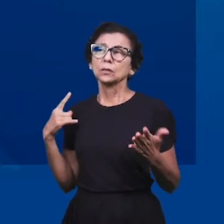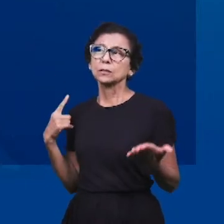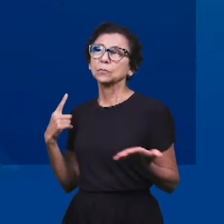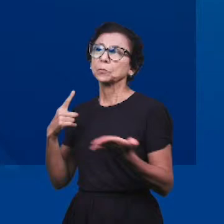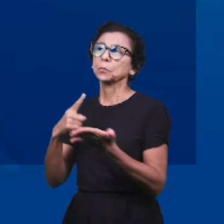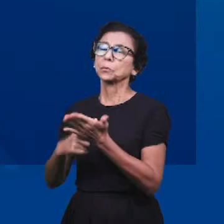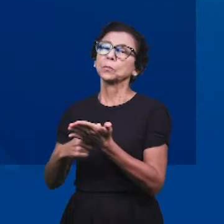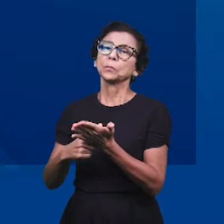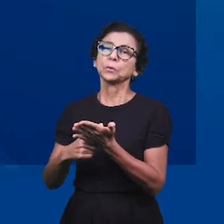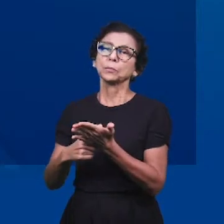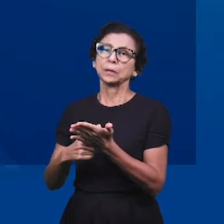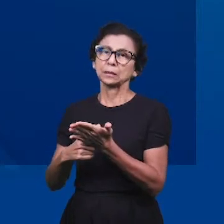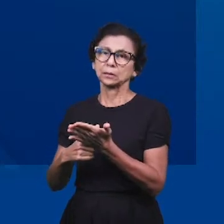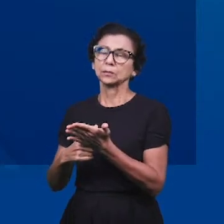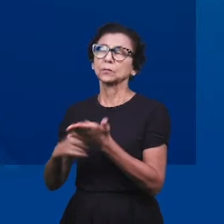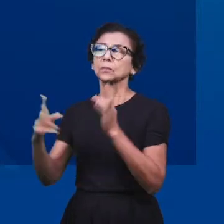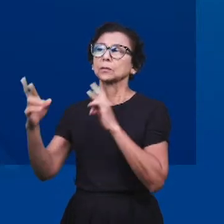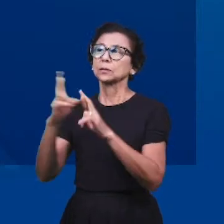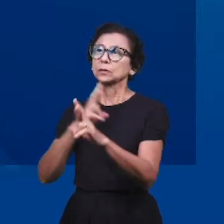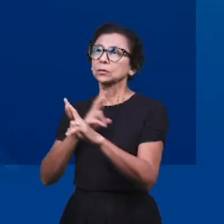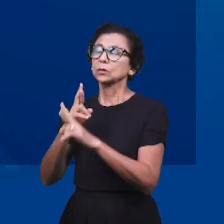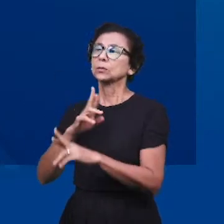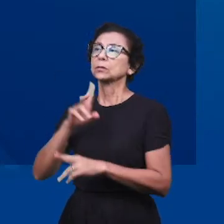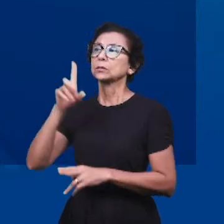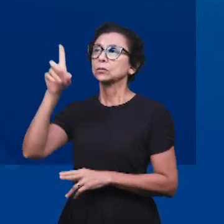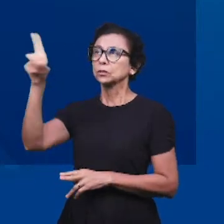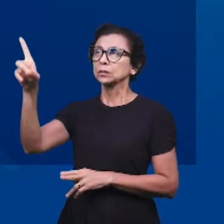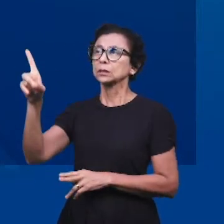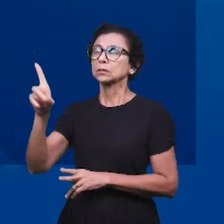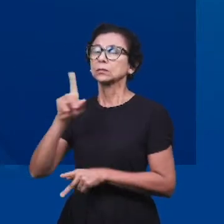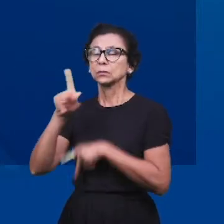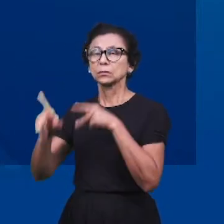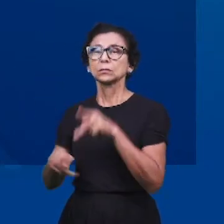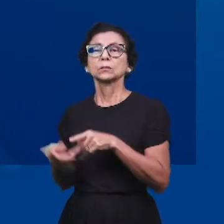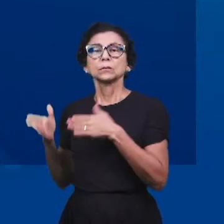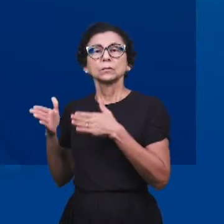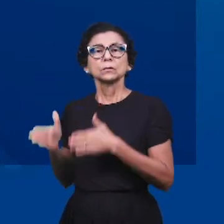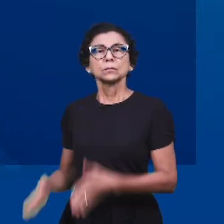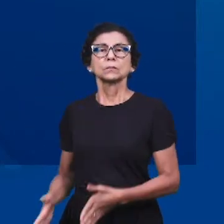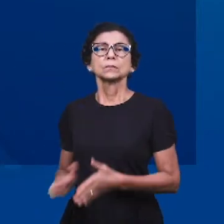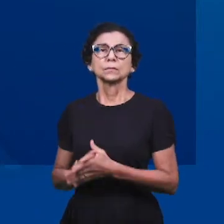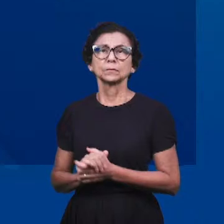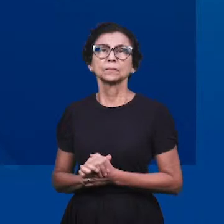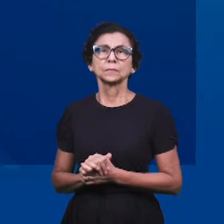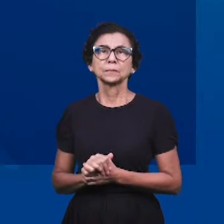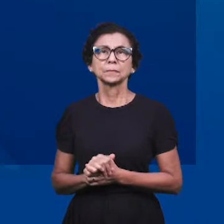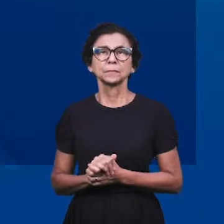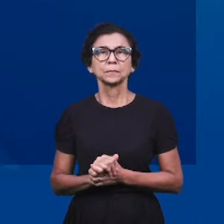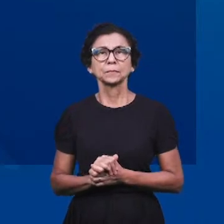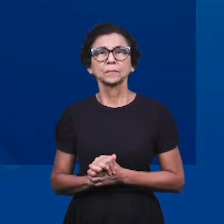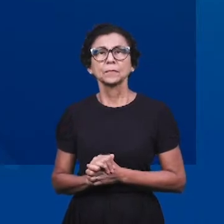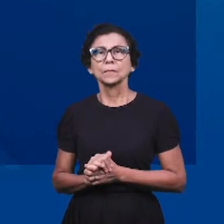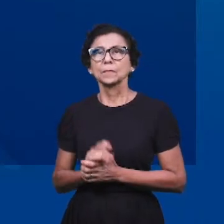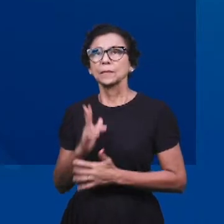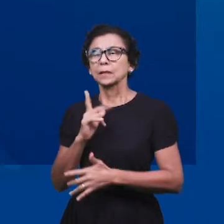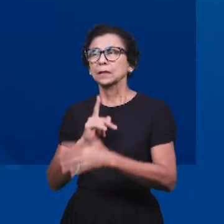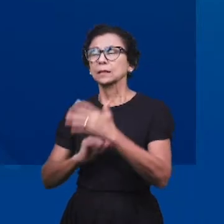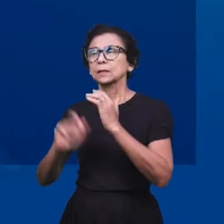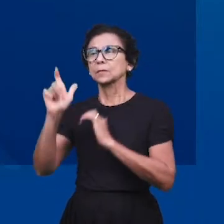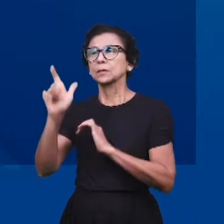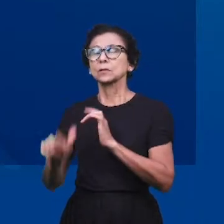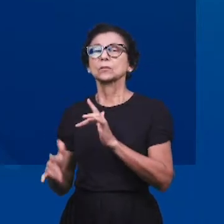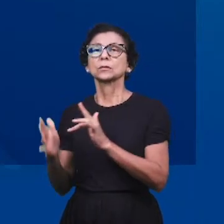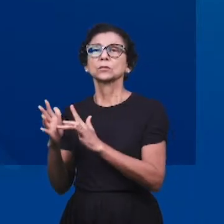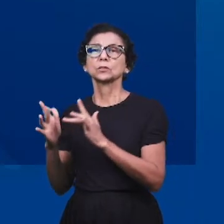firmou o relacionamento de Deus com o seu povo, pois está fundamentada para todo sempre na pessoa do Senhor